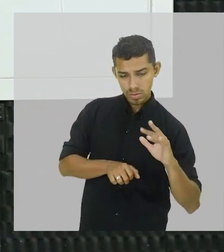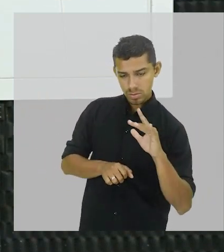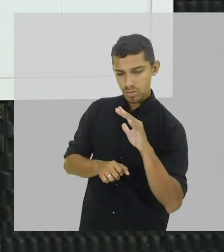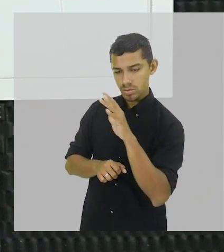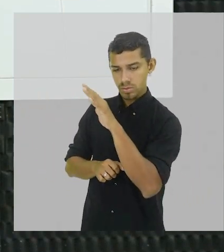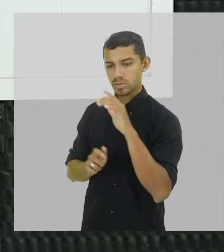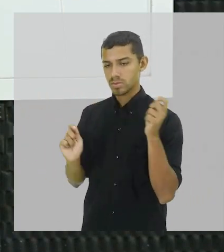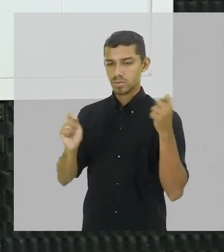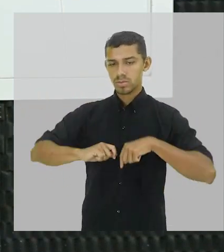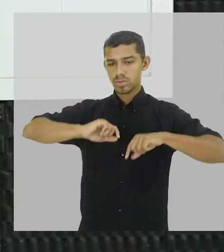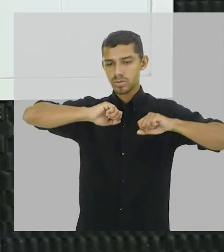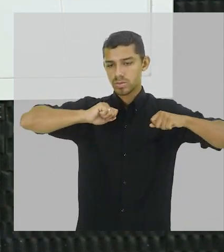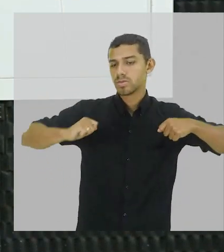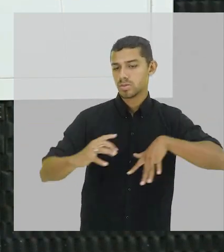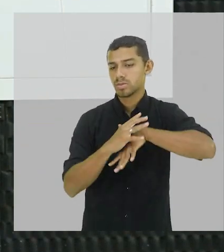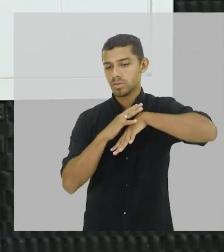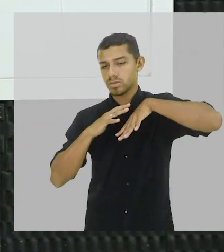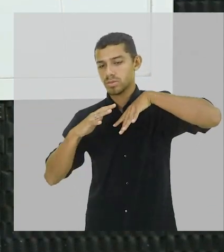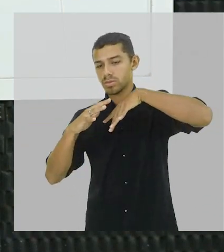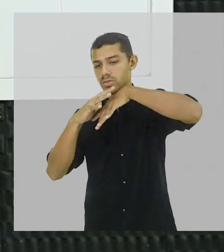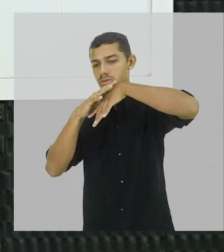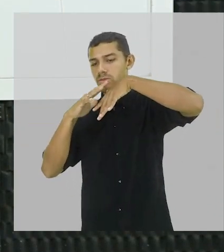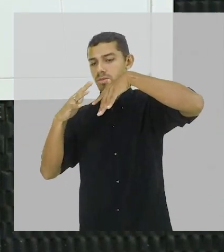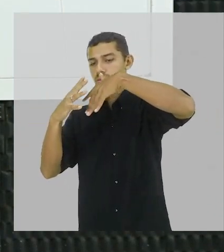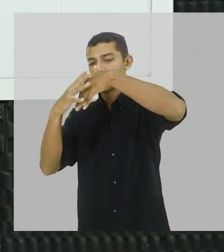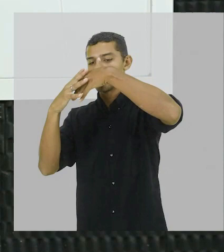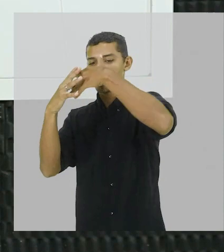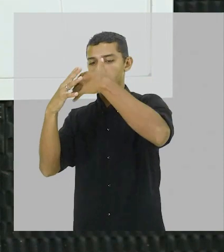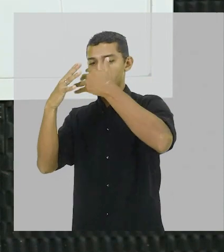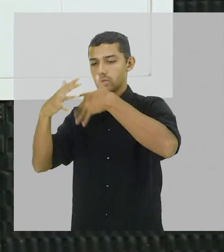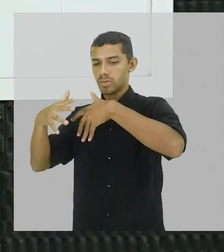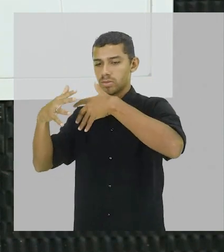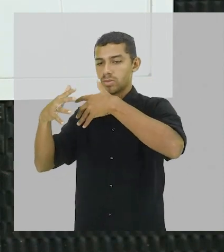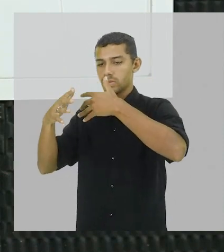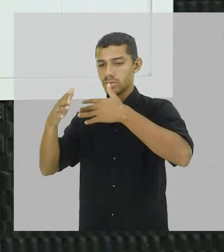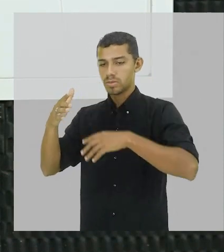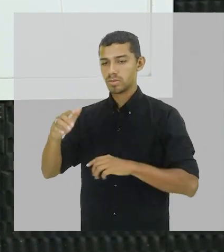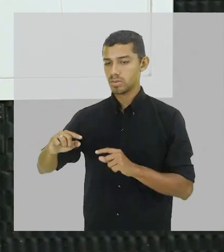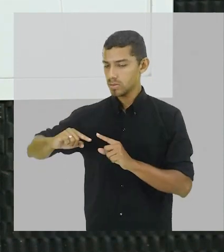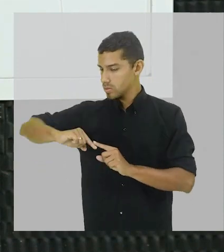alcance dessas ondas. Só que no meio do caminho tem um obstáculo.